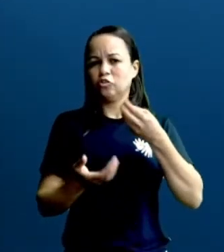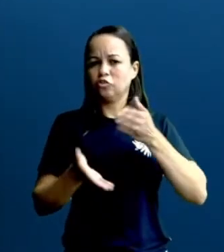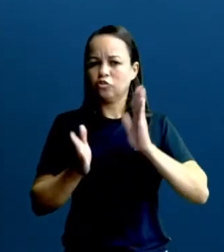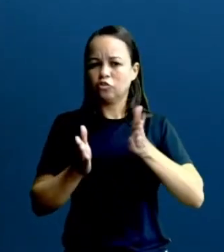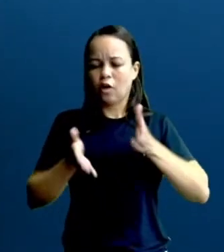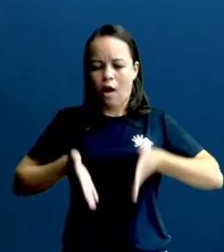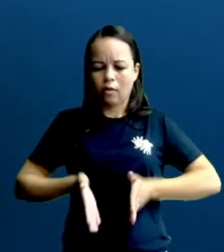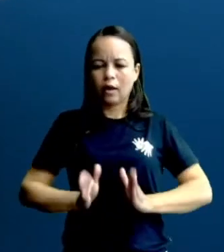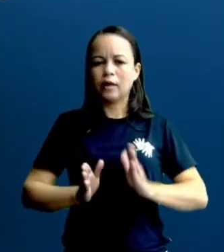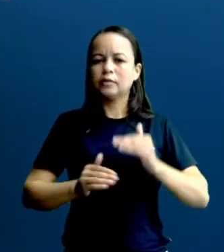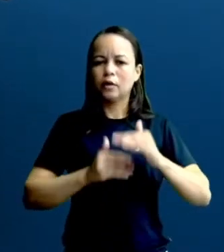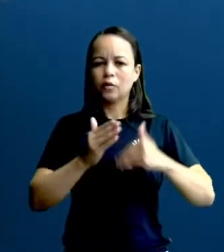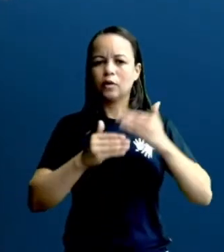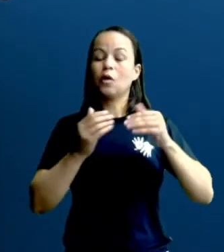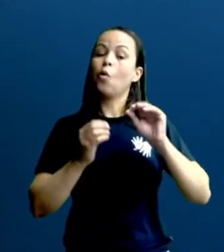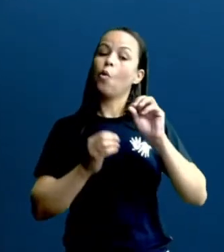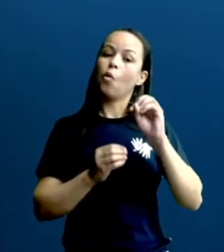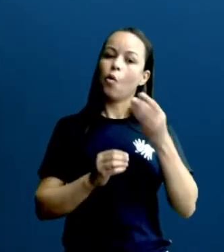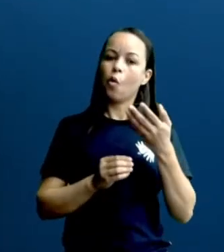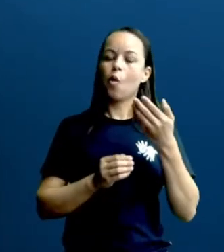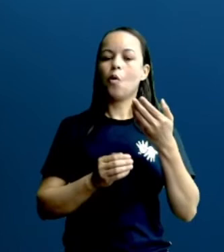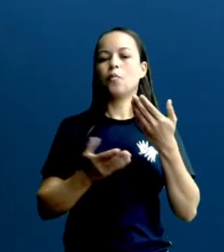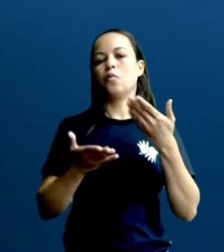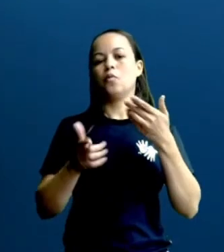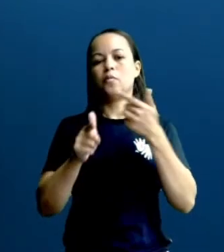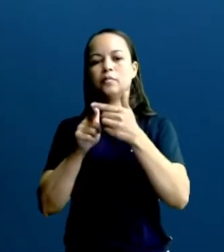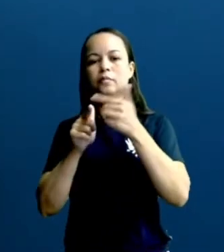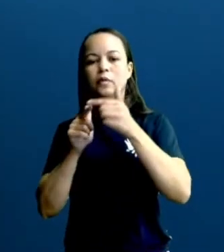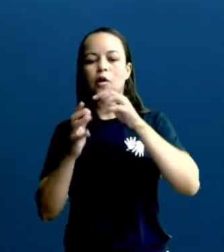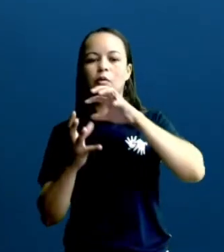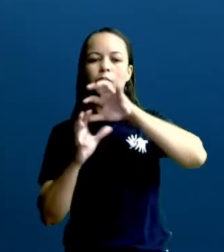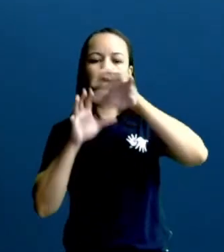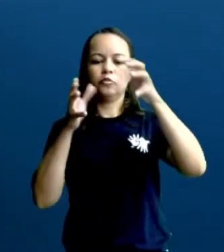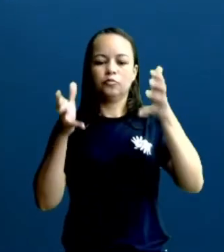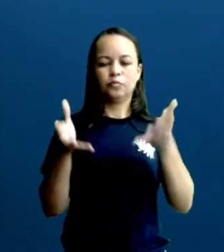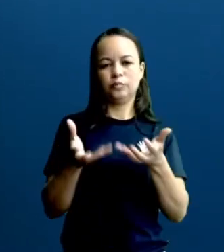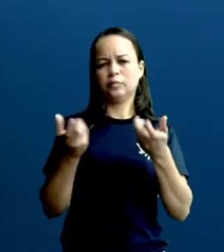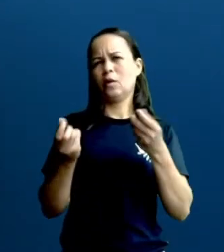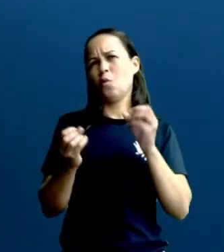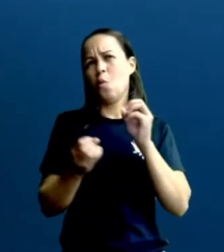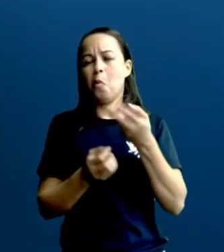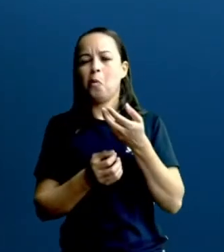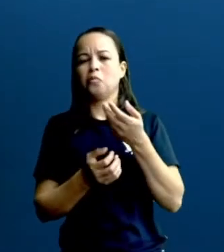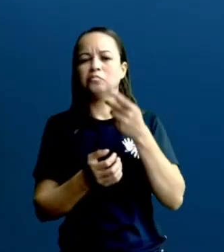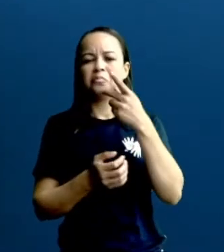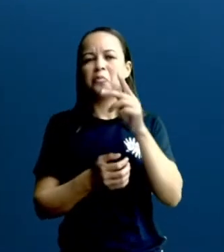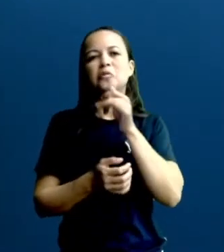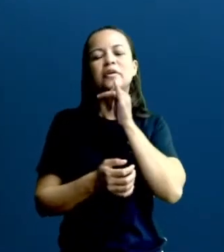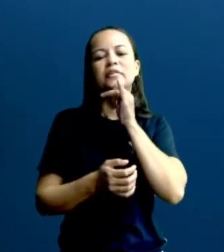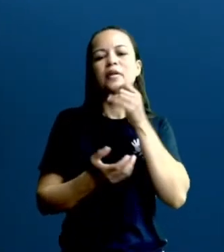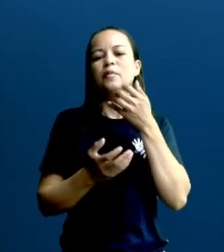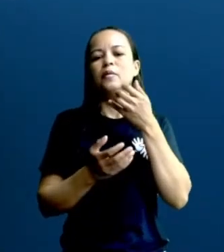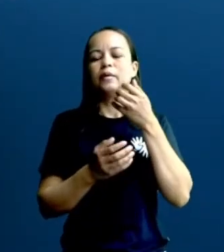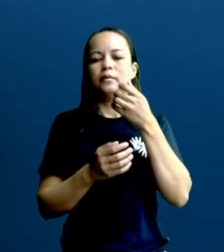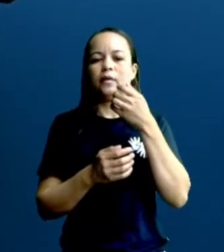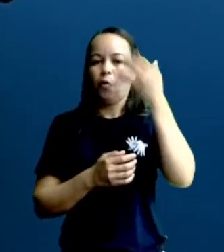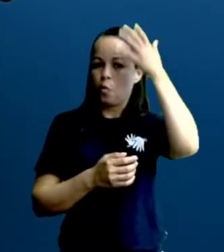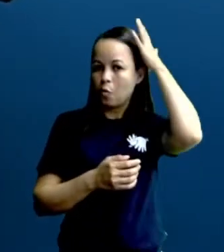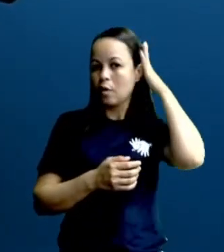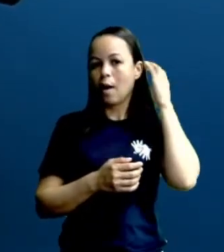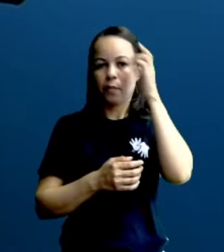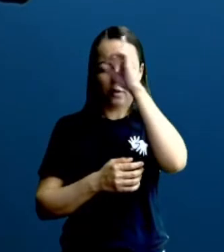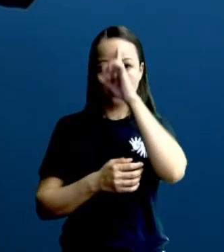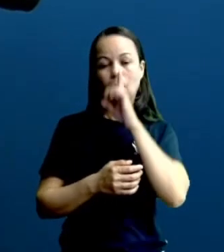por interferências do meio ambiente, né? Você pode simplesmente pintar o seu cabelo de loiro ou de preto, de qualquer cor que